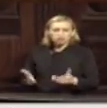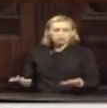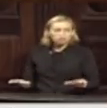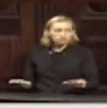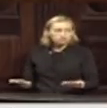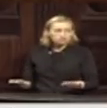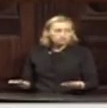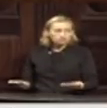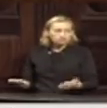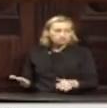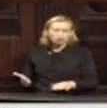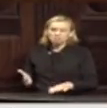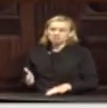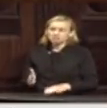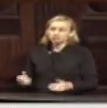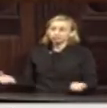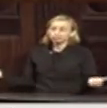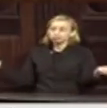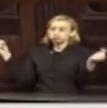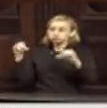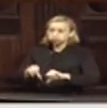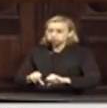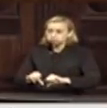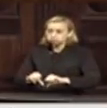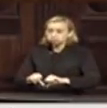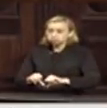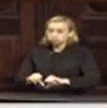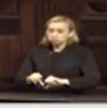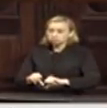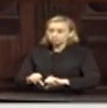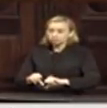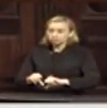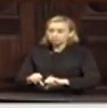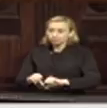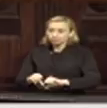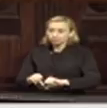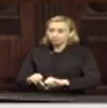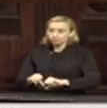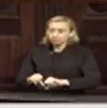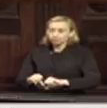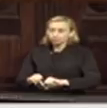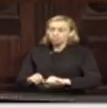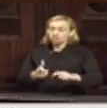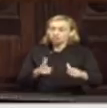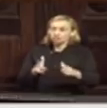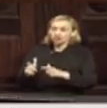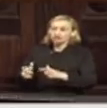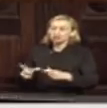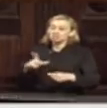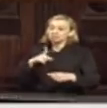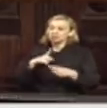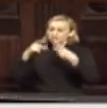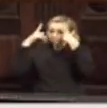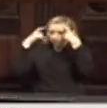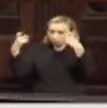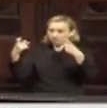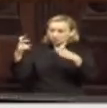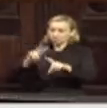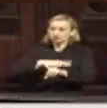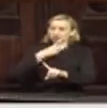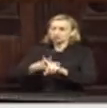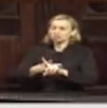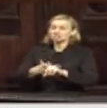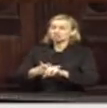os lugares com maior precariedade de saneamento básico serem os lugares apresentados como grandes problemas de violência. Por que